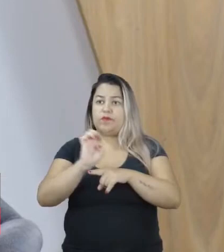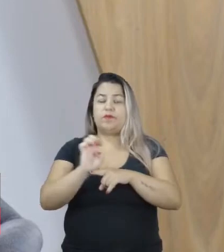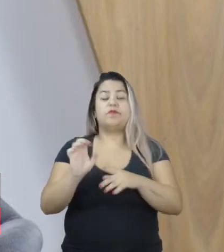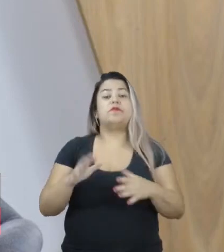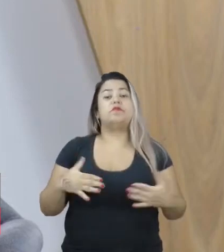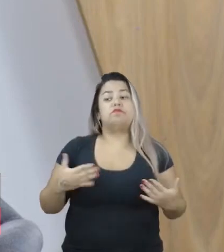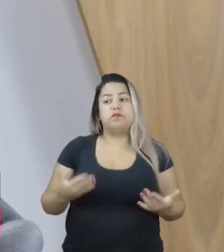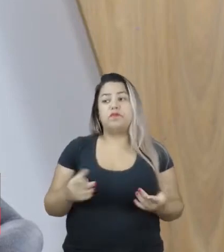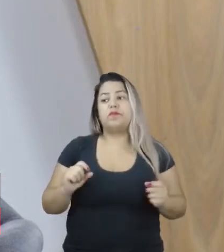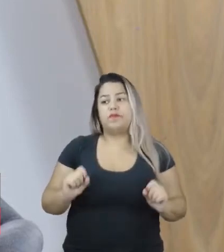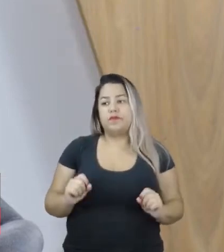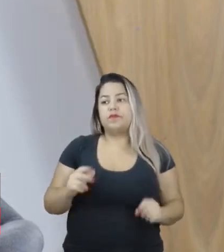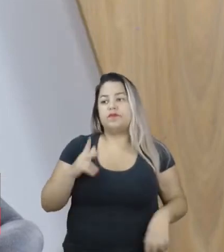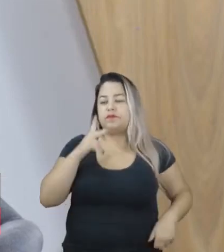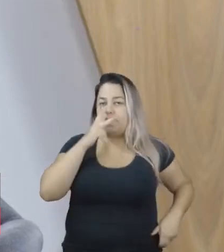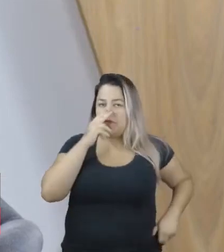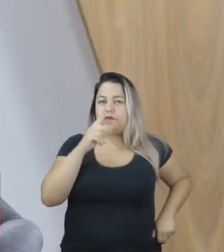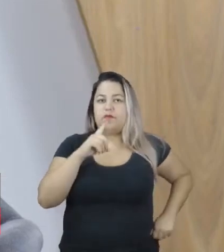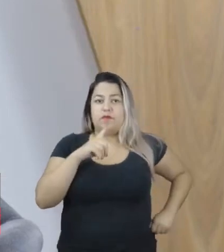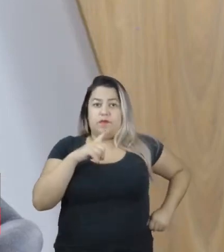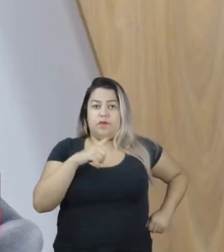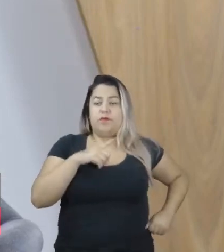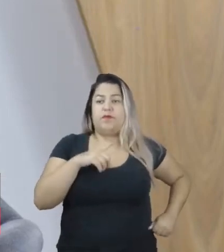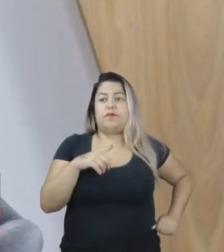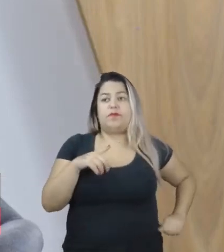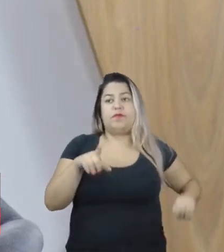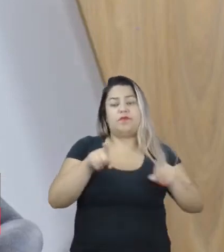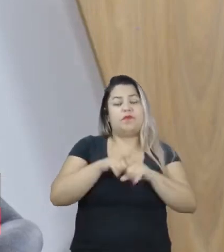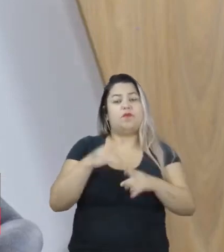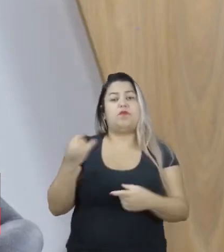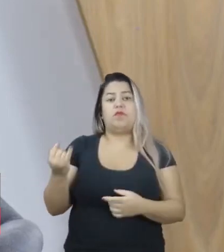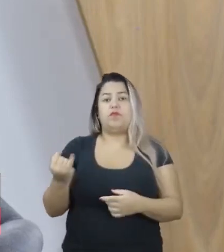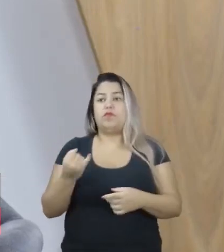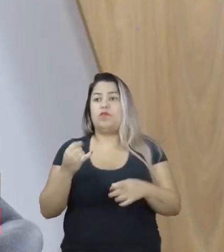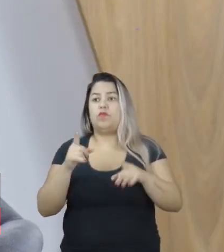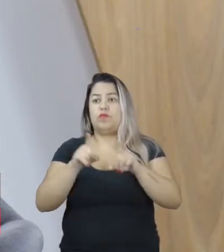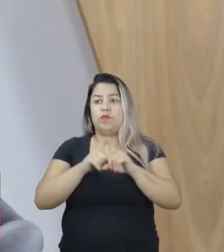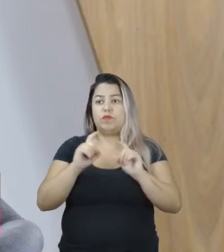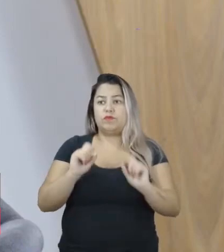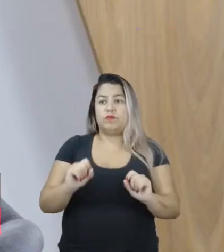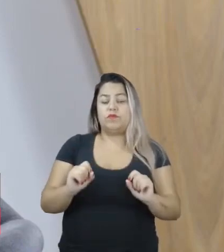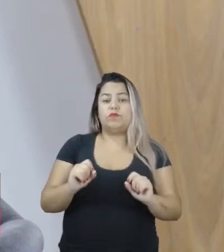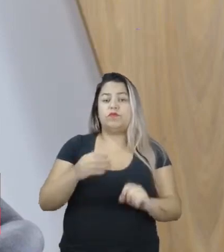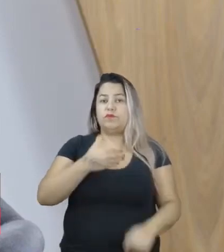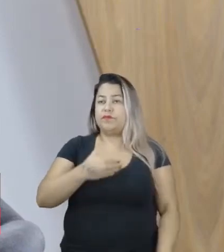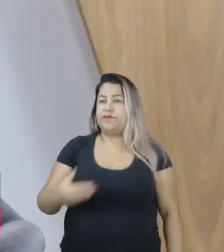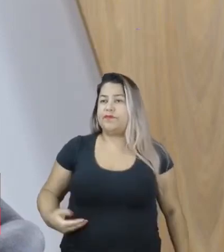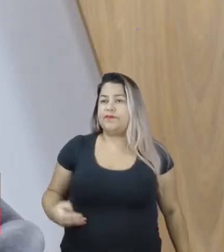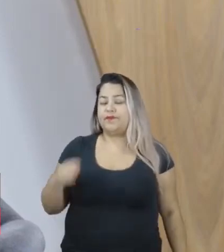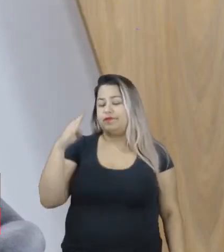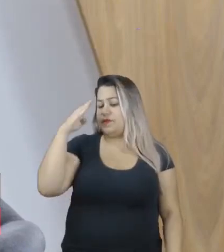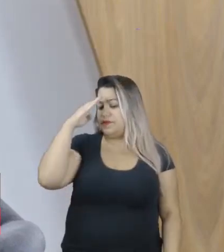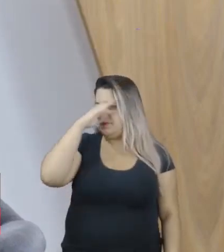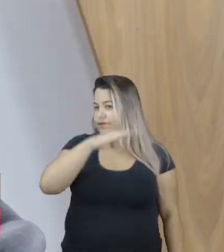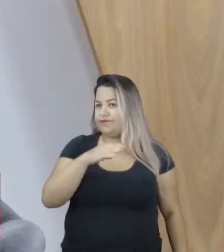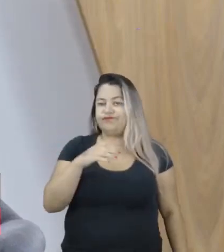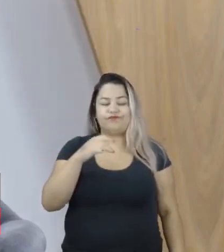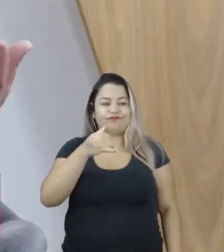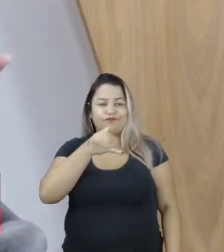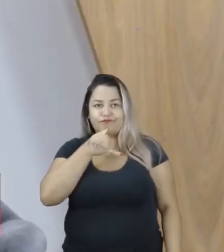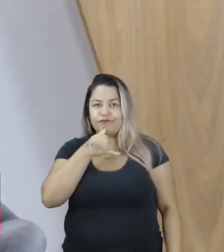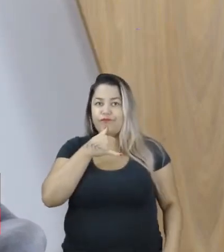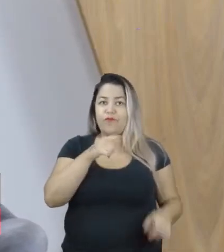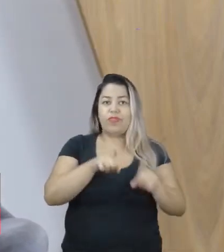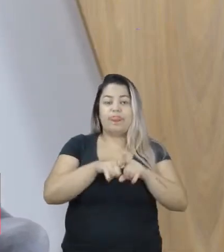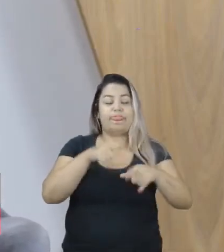a gente acha que realmente assim, essa questão do Pacto Federativo é algo muito, muito relevante. O governo anterior, ele, infelizmente, em vez de trabalhar